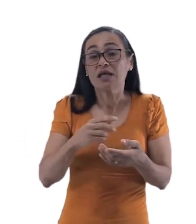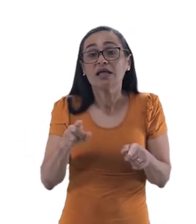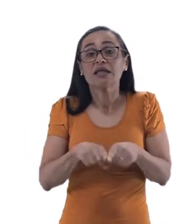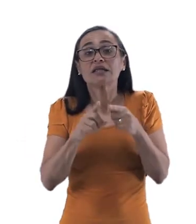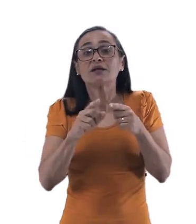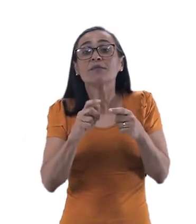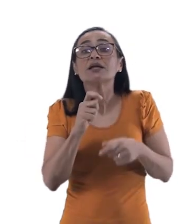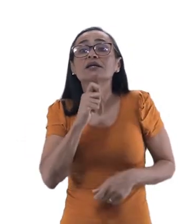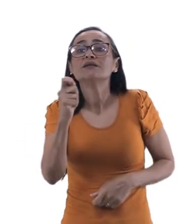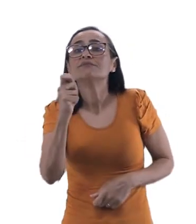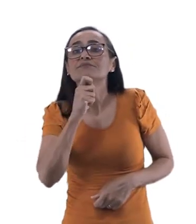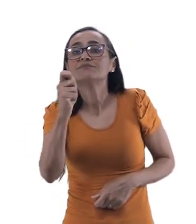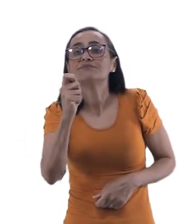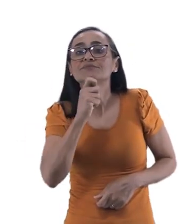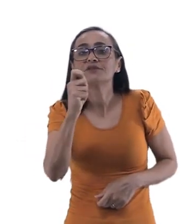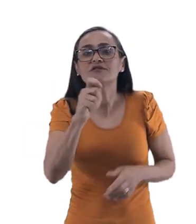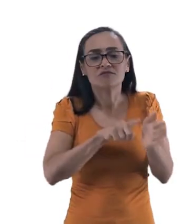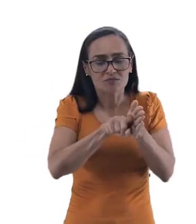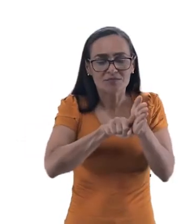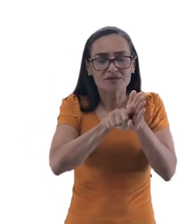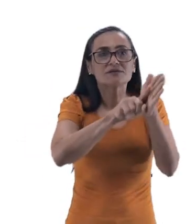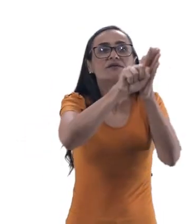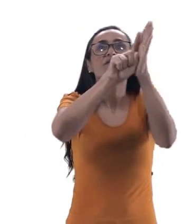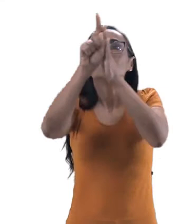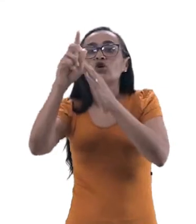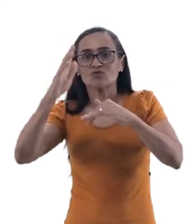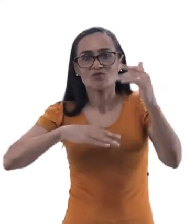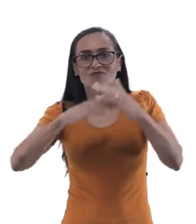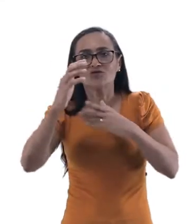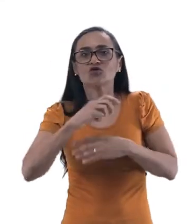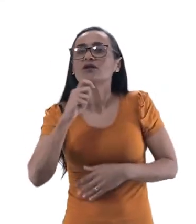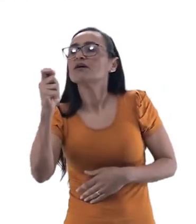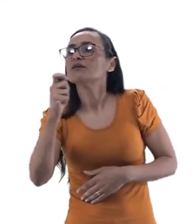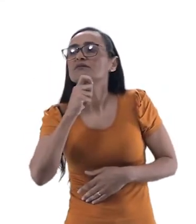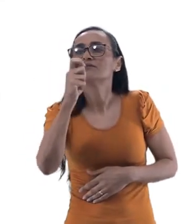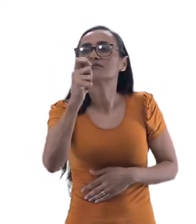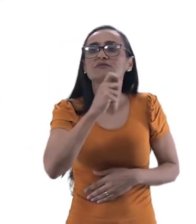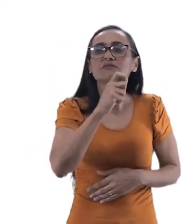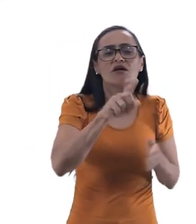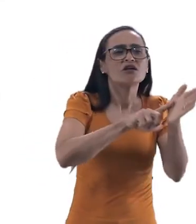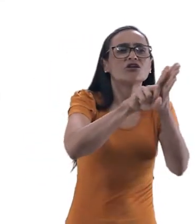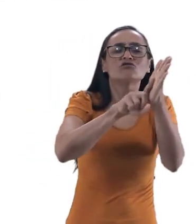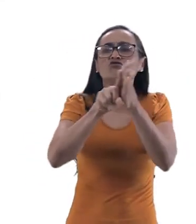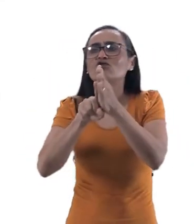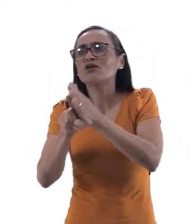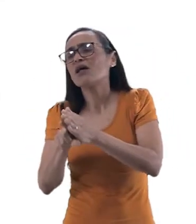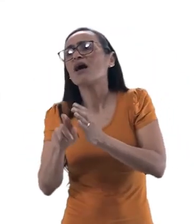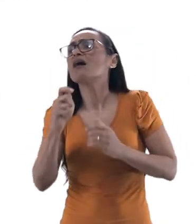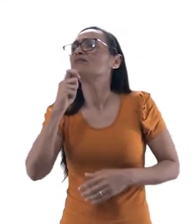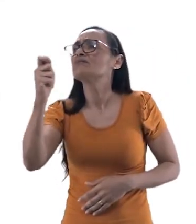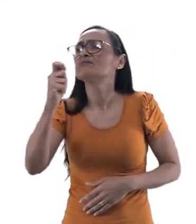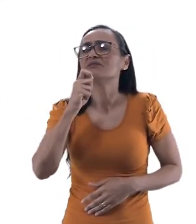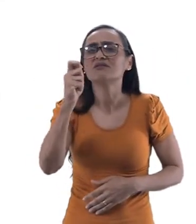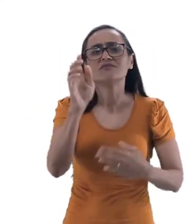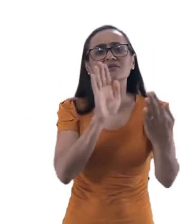né? Eu faço entrevistas com os questionários, com os empregados. Para isso eu posso usar questionários, eu posso fazer entrevistas